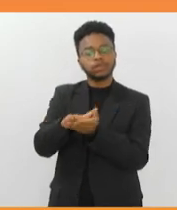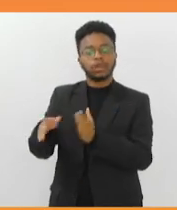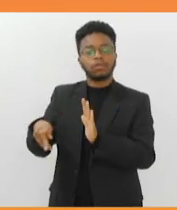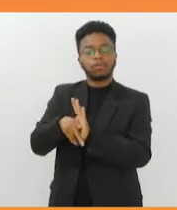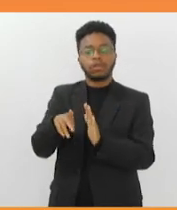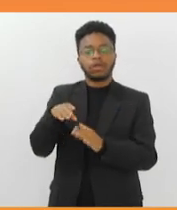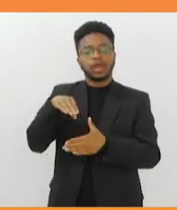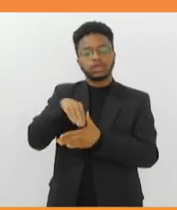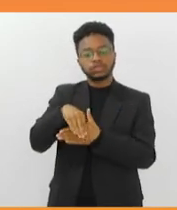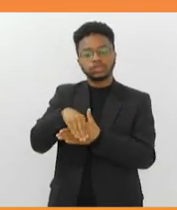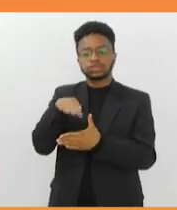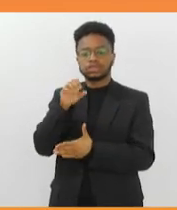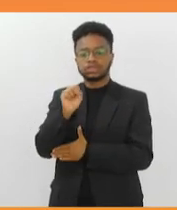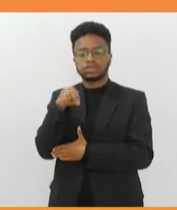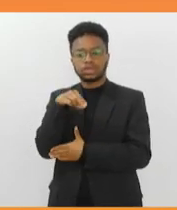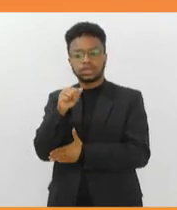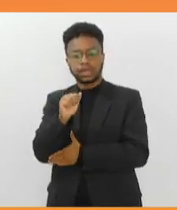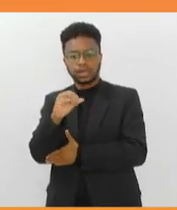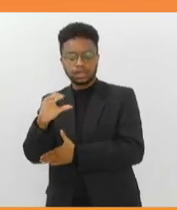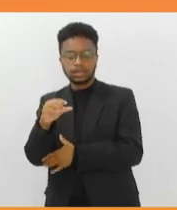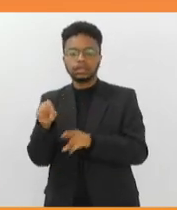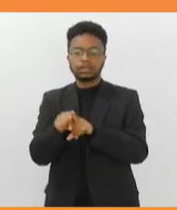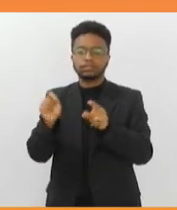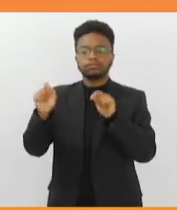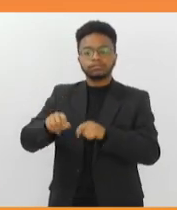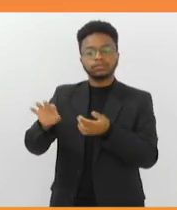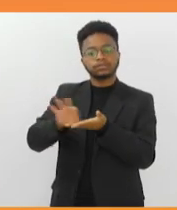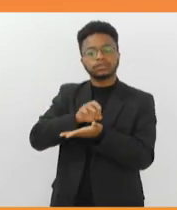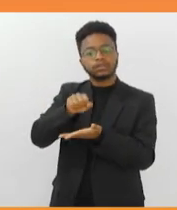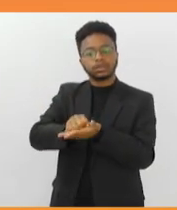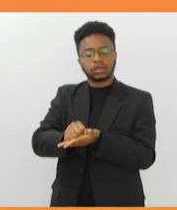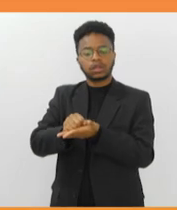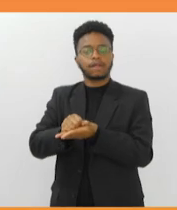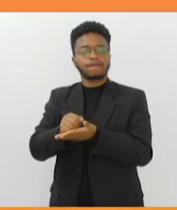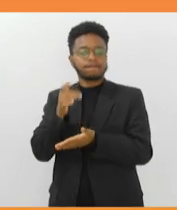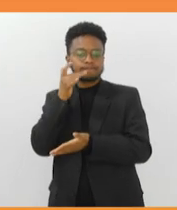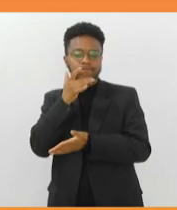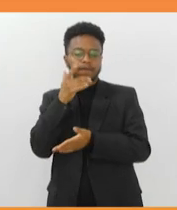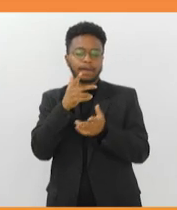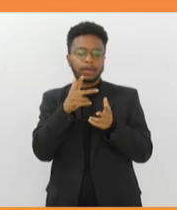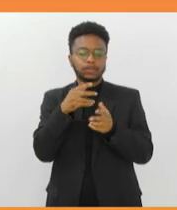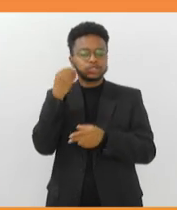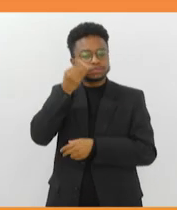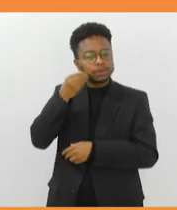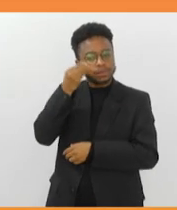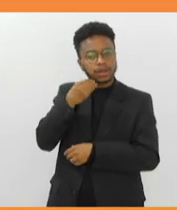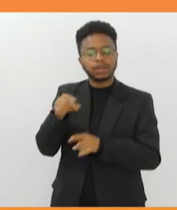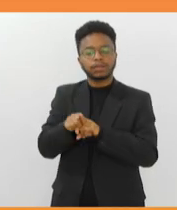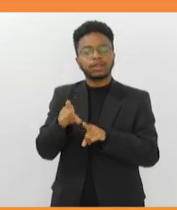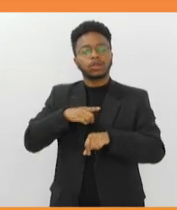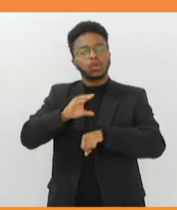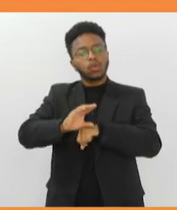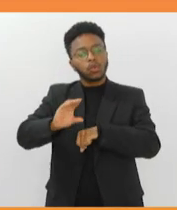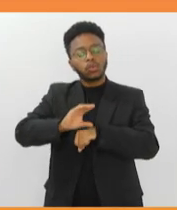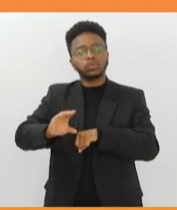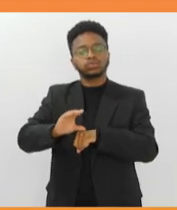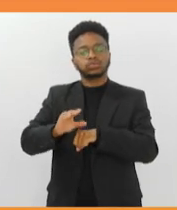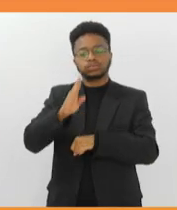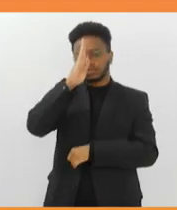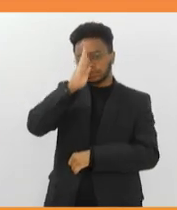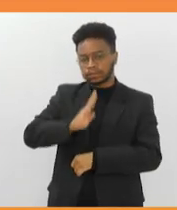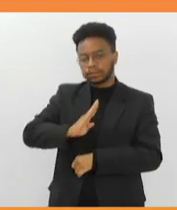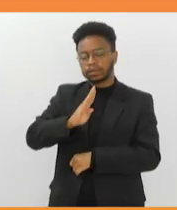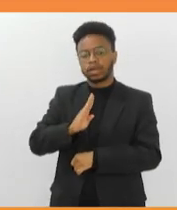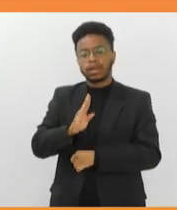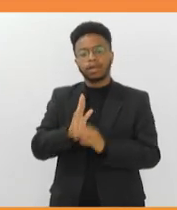Rio. Também é possível fazer pré-inscrição para o Degusta Gastronomia, iniciativa que oferece minicursos gratuitos, que vão acontecer